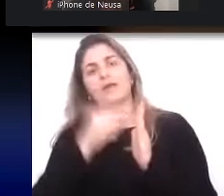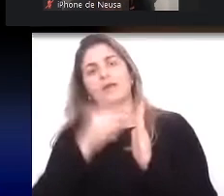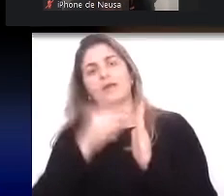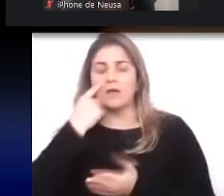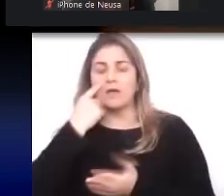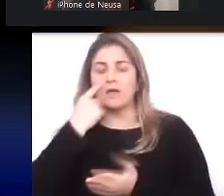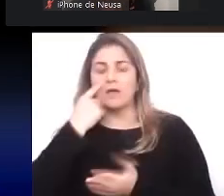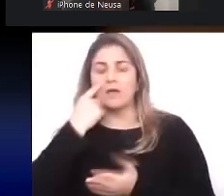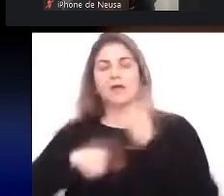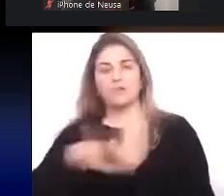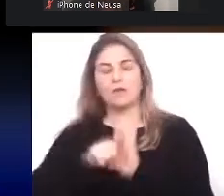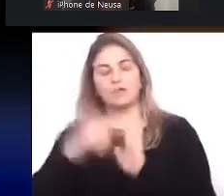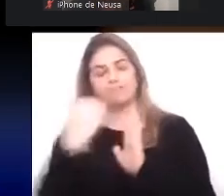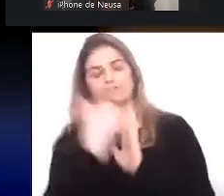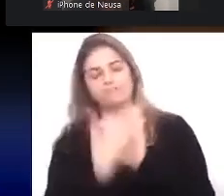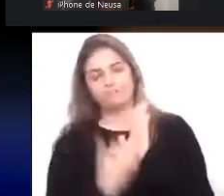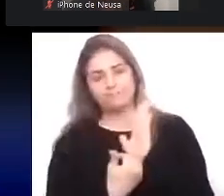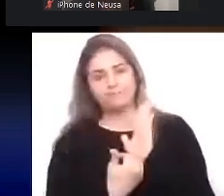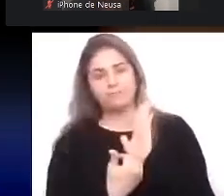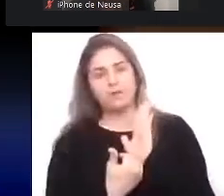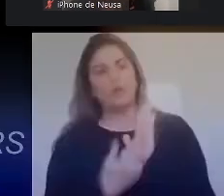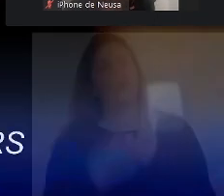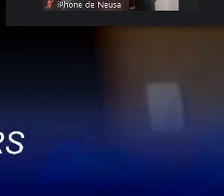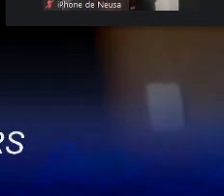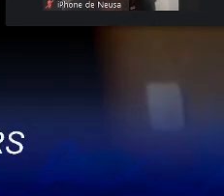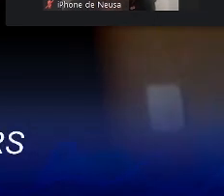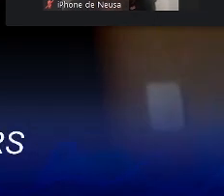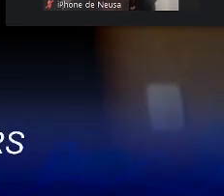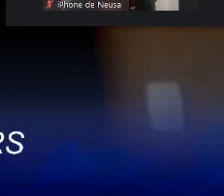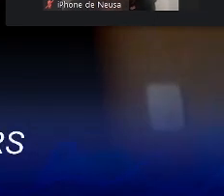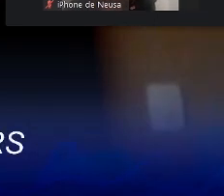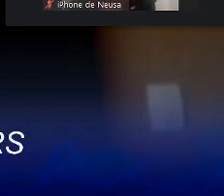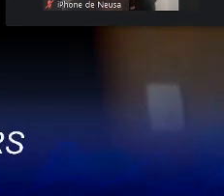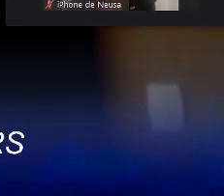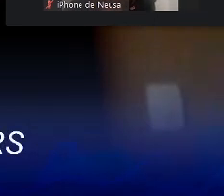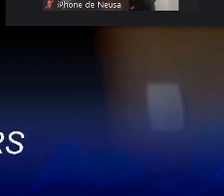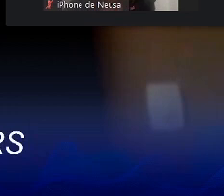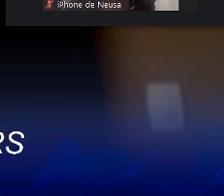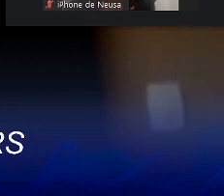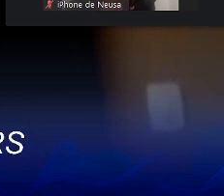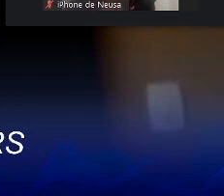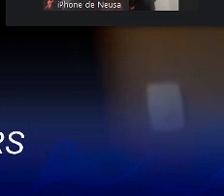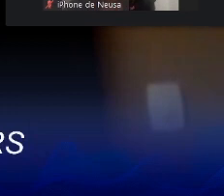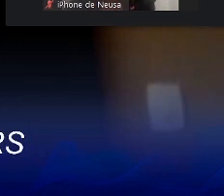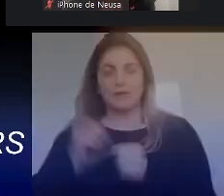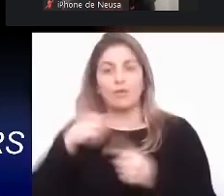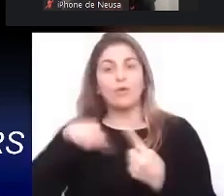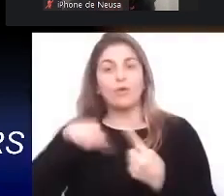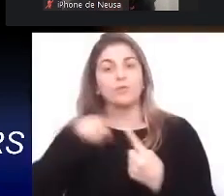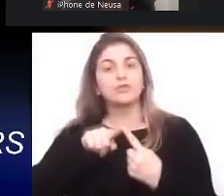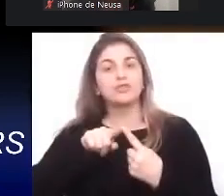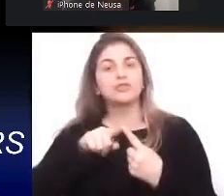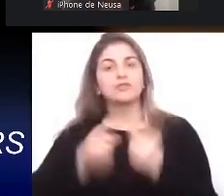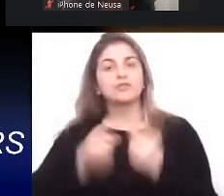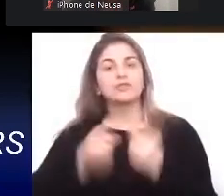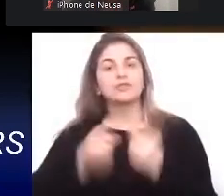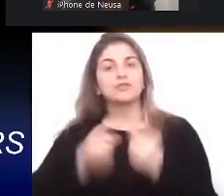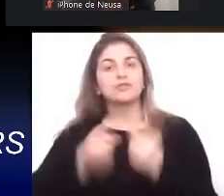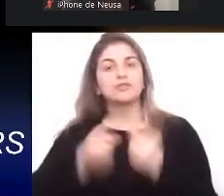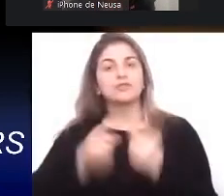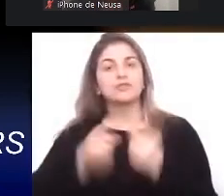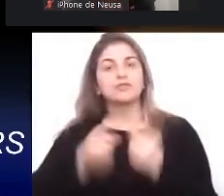mente justamente a sua origem, que, por incrível que pareça, está posta na common law